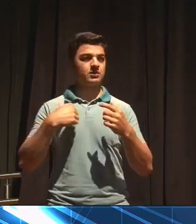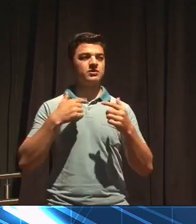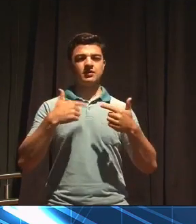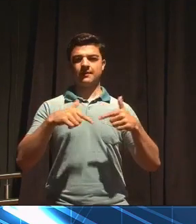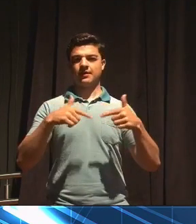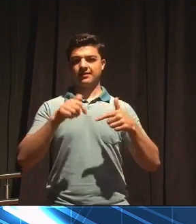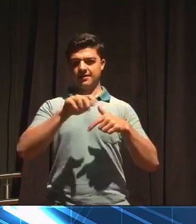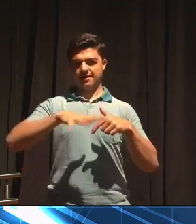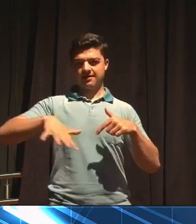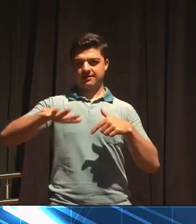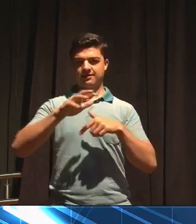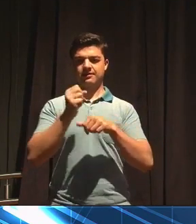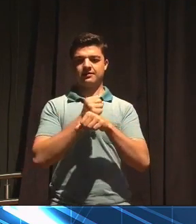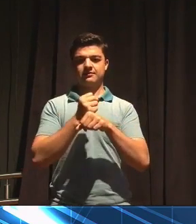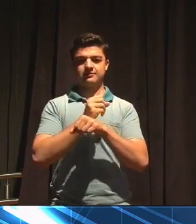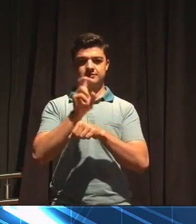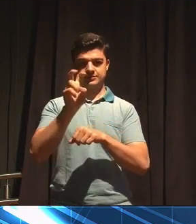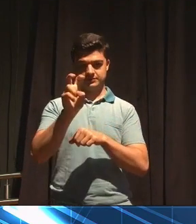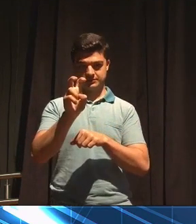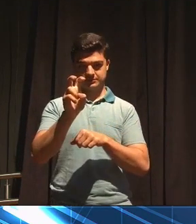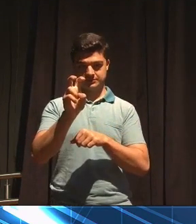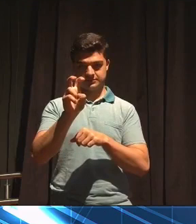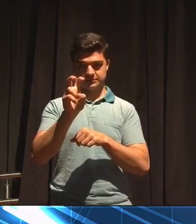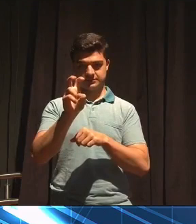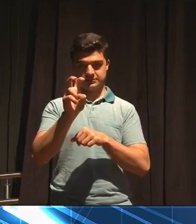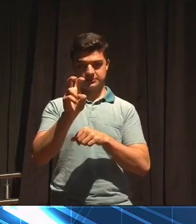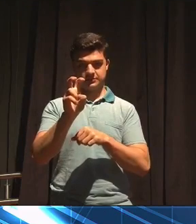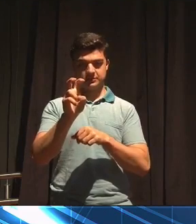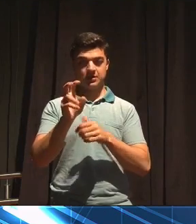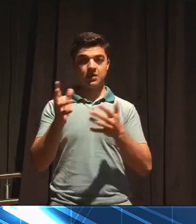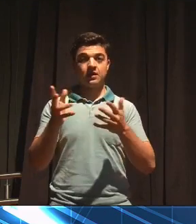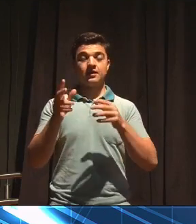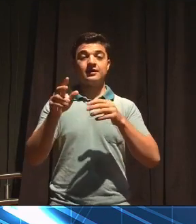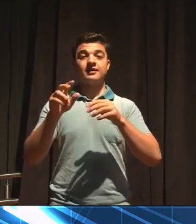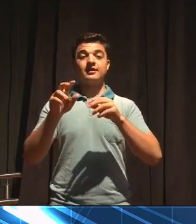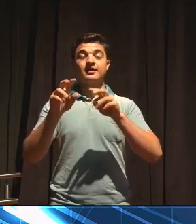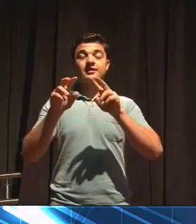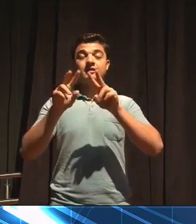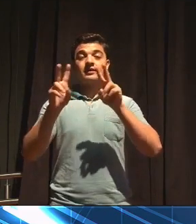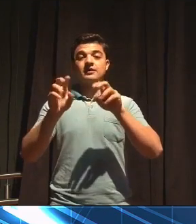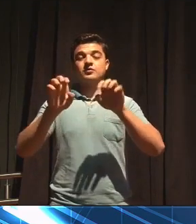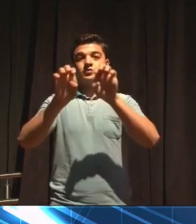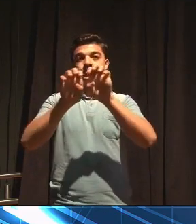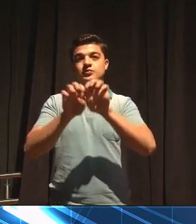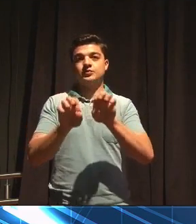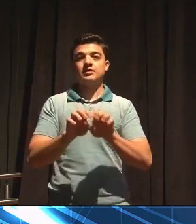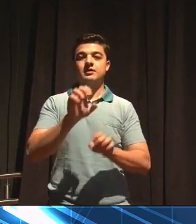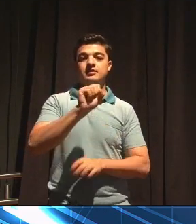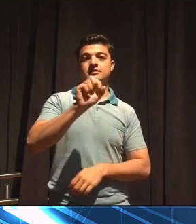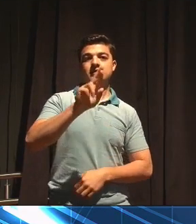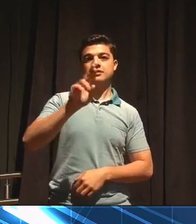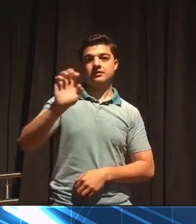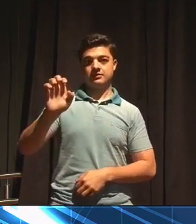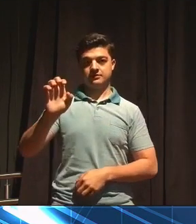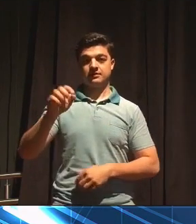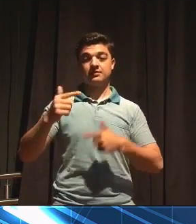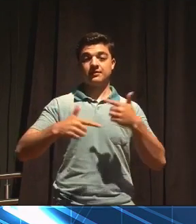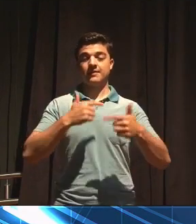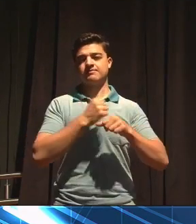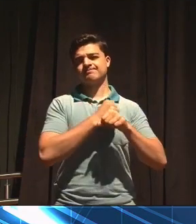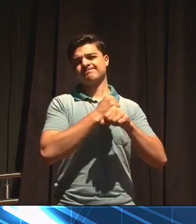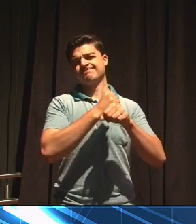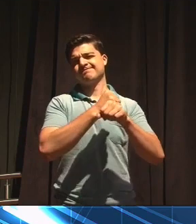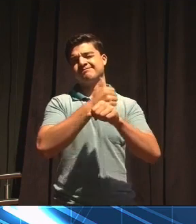anos, e nesse momento eu estou trabalhando na frente do time de infraestrutura e de SRE. Estou mais no mercado mais ou menos 15